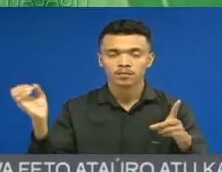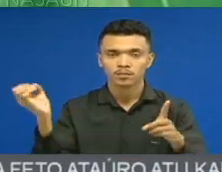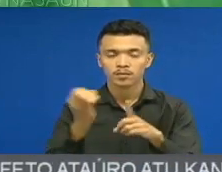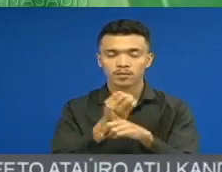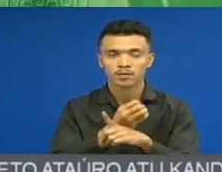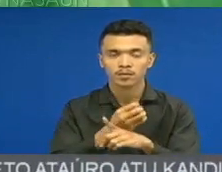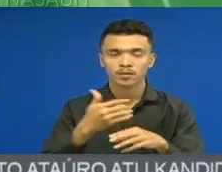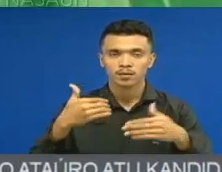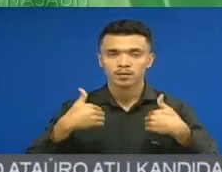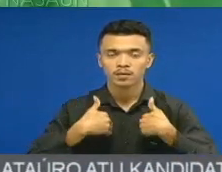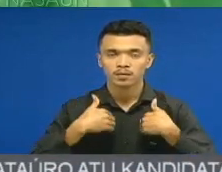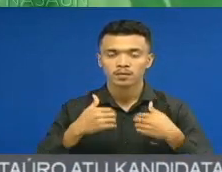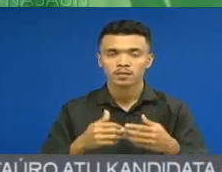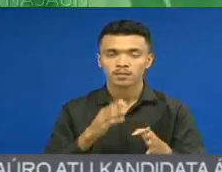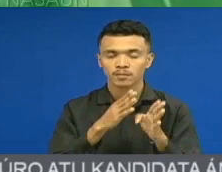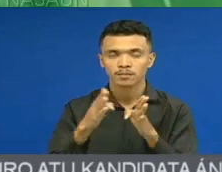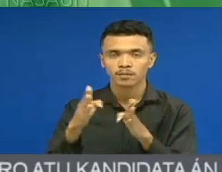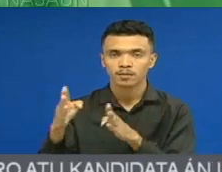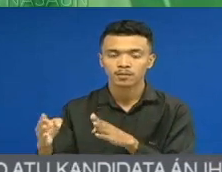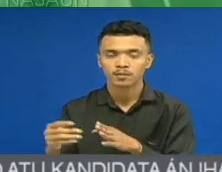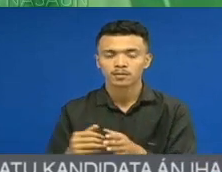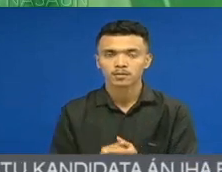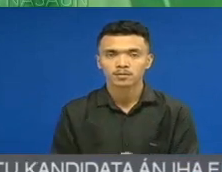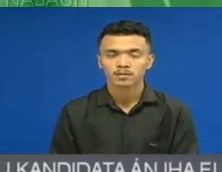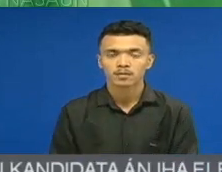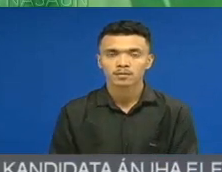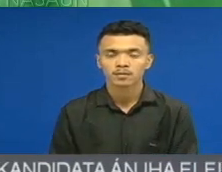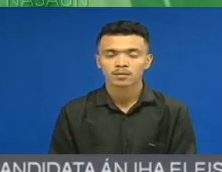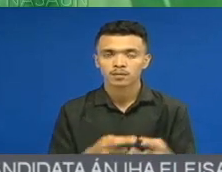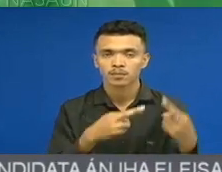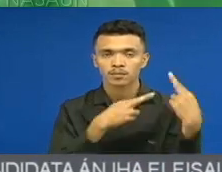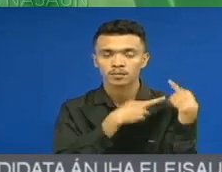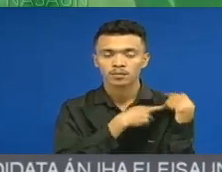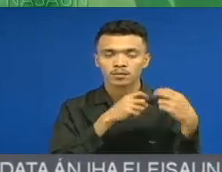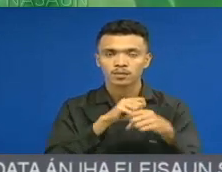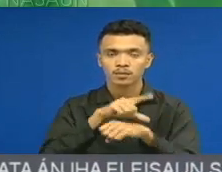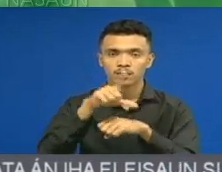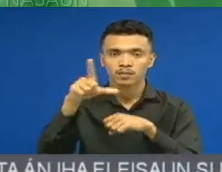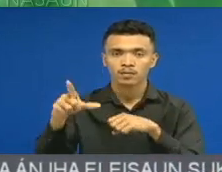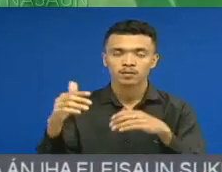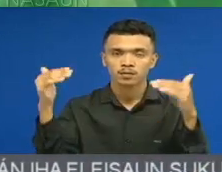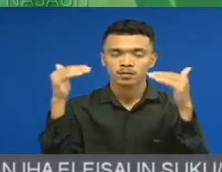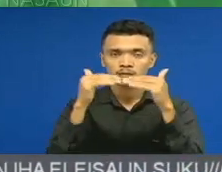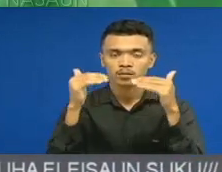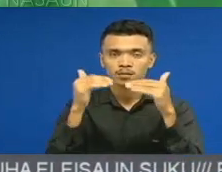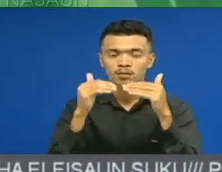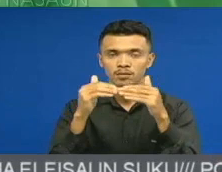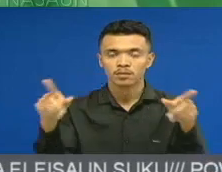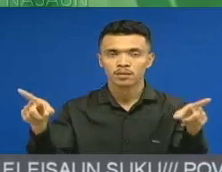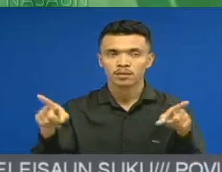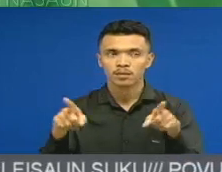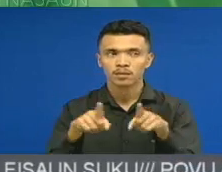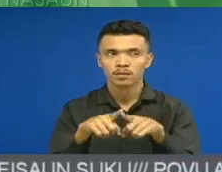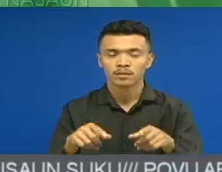e âmbito preparativo para realização do futuro poder local. Seminário de Anemós, nuda gestão